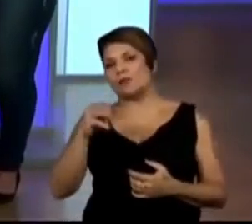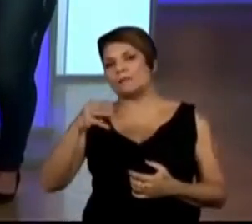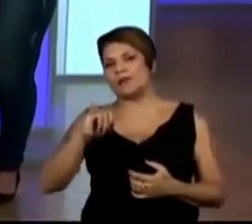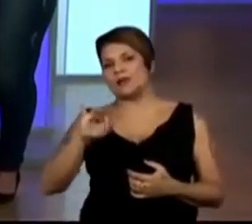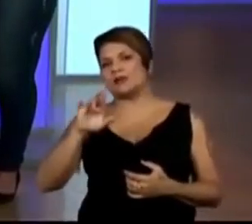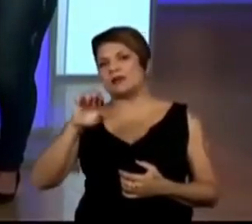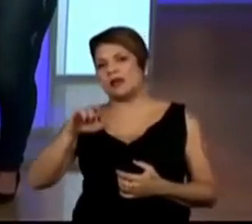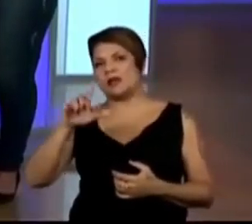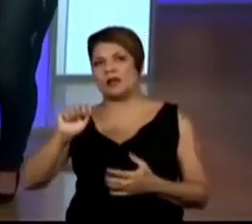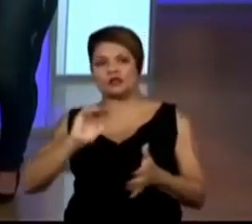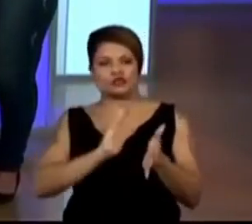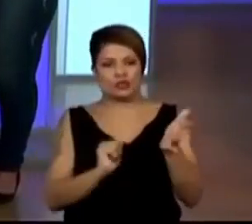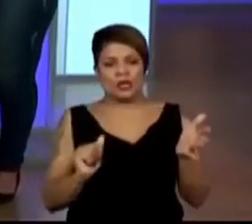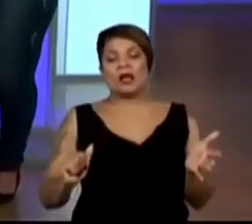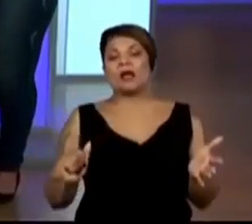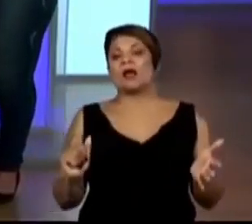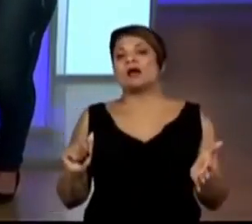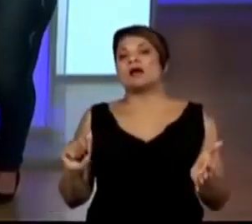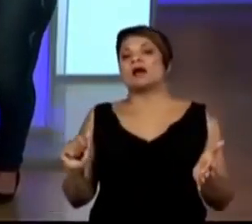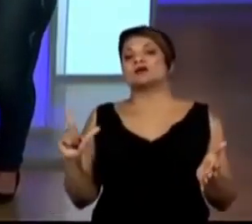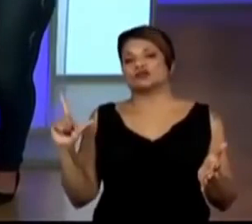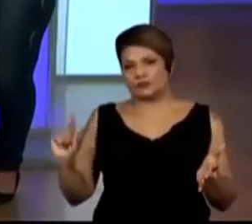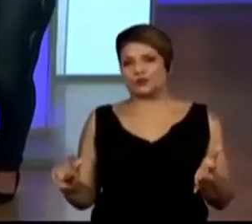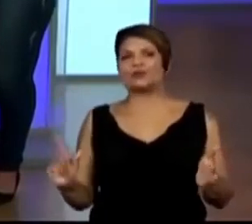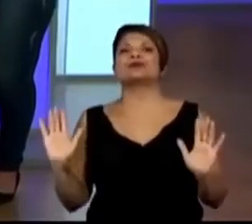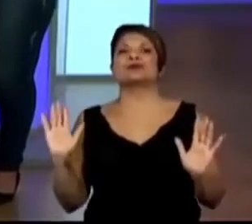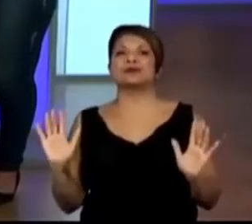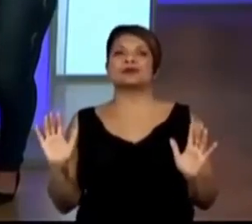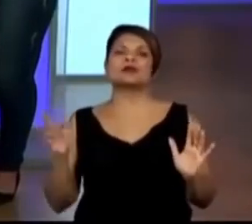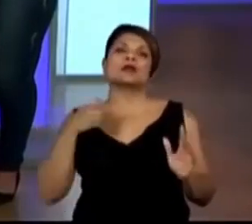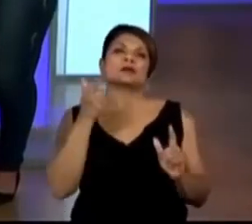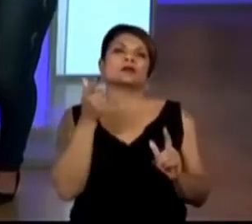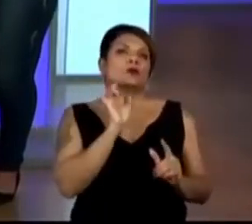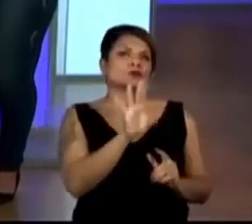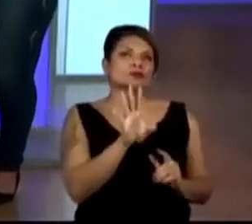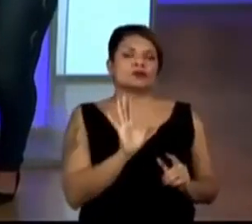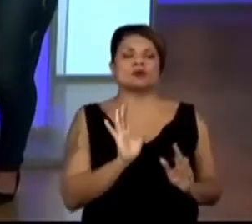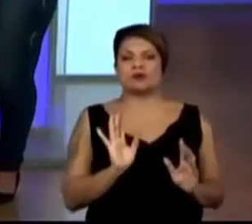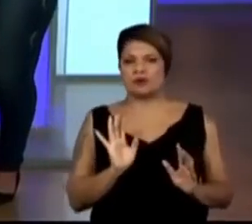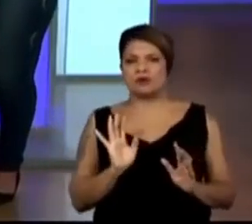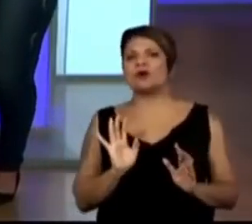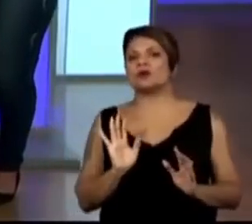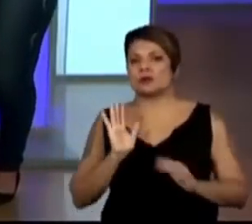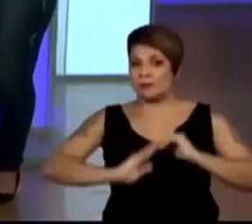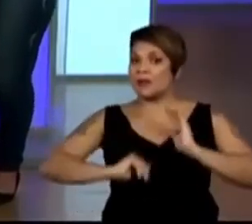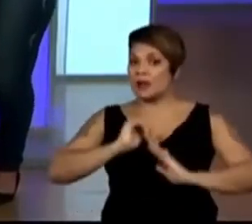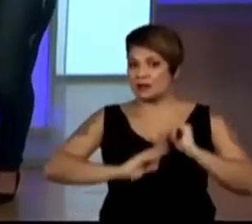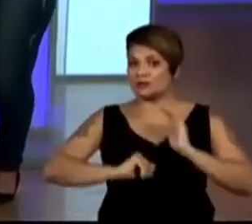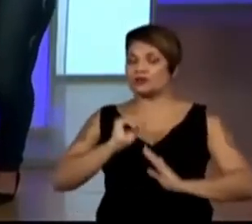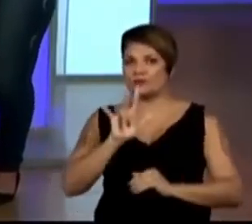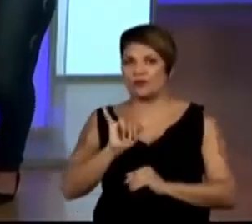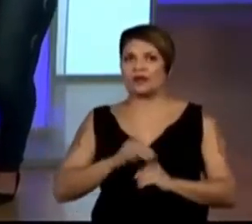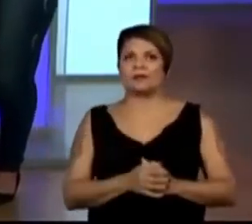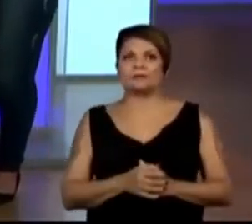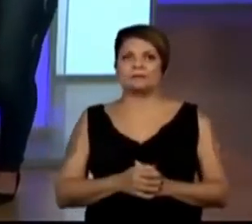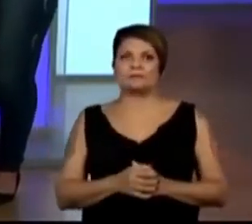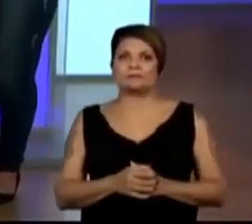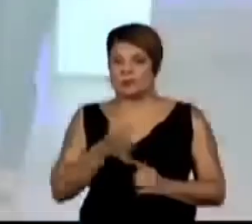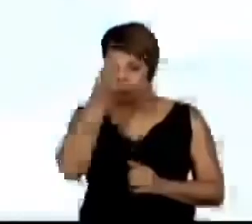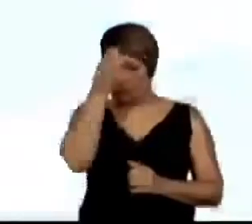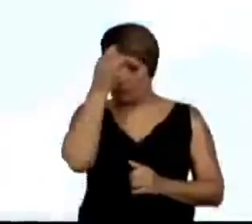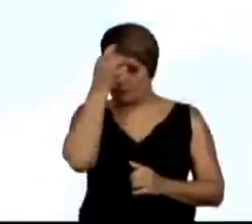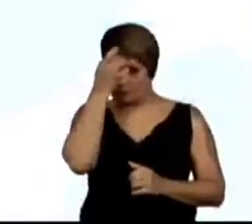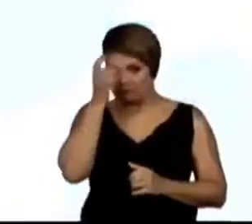E isso aqui é só para a gente esquentar, a gente não vai ficar muito, nós vamos para a prática disso, que é o